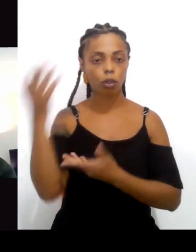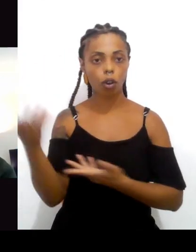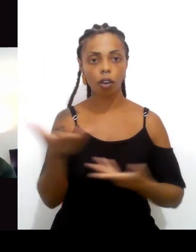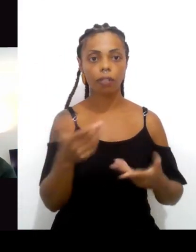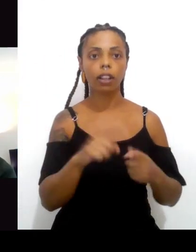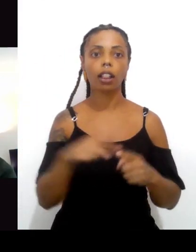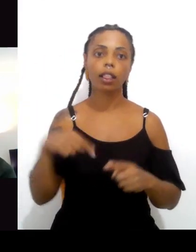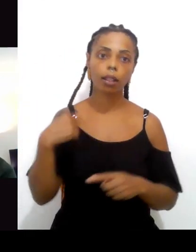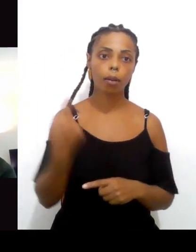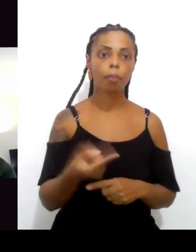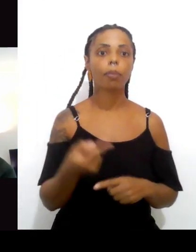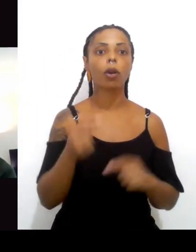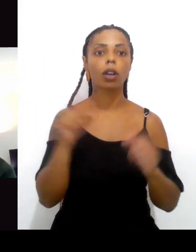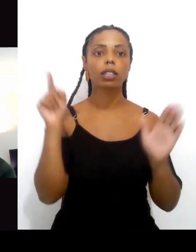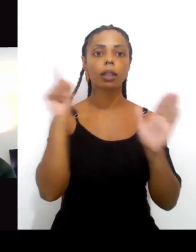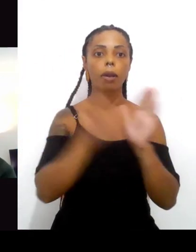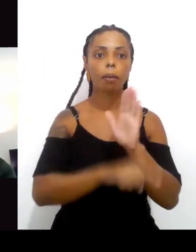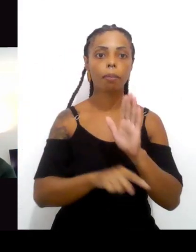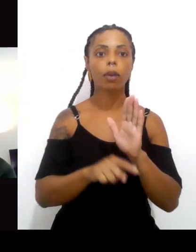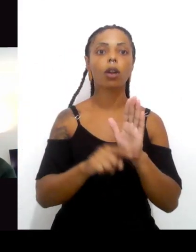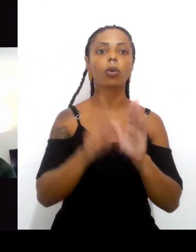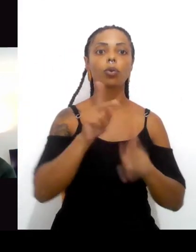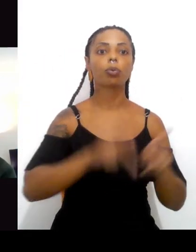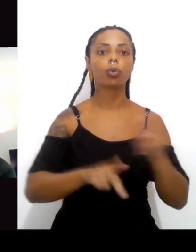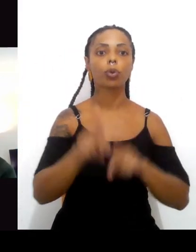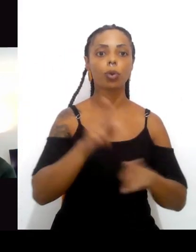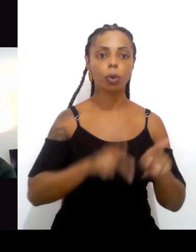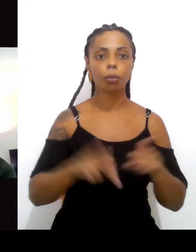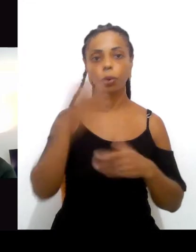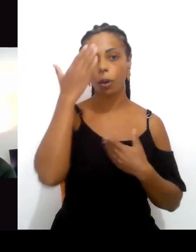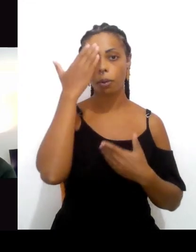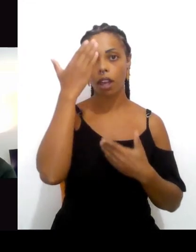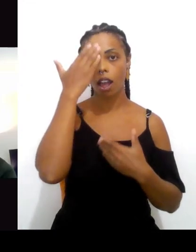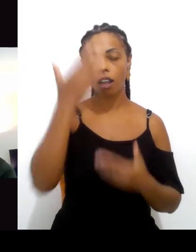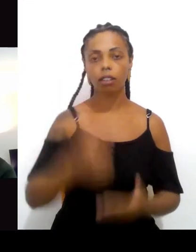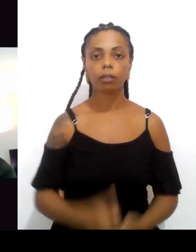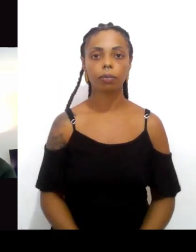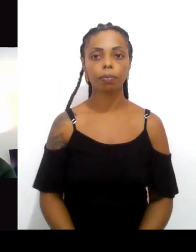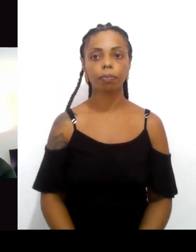a gente abre a pergunta das perguntas do público Muito obrigado